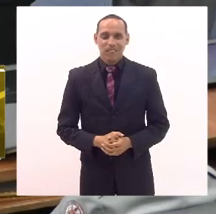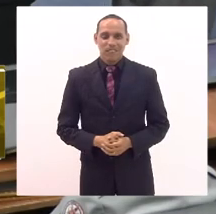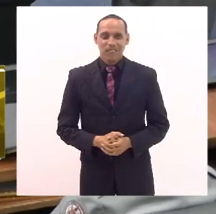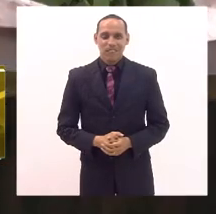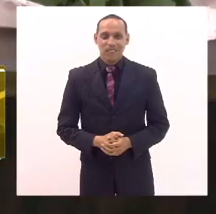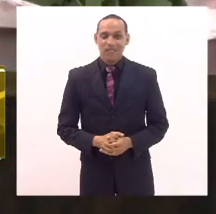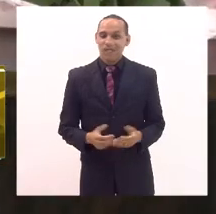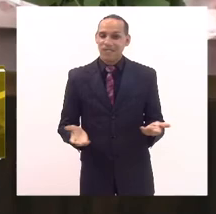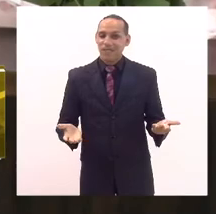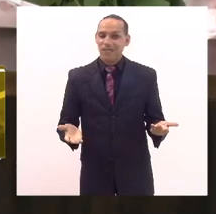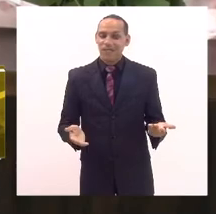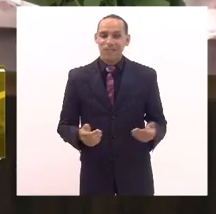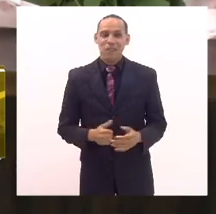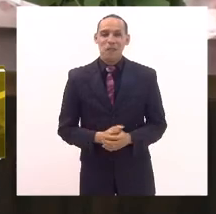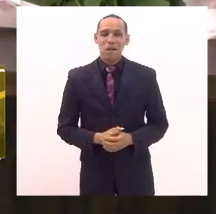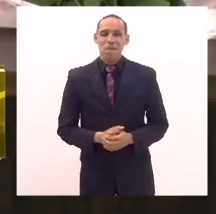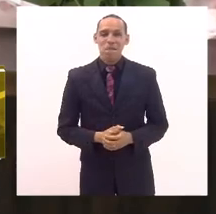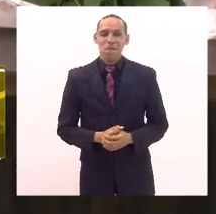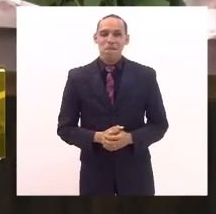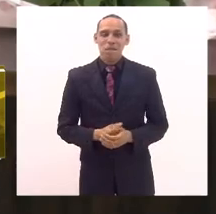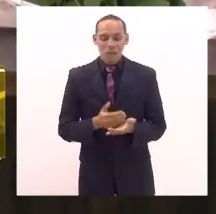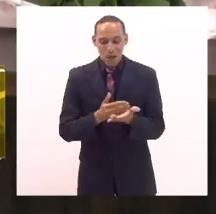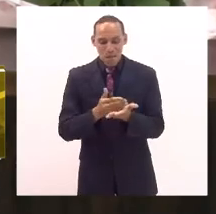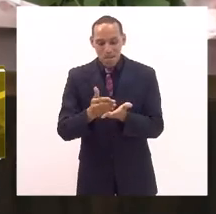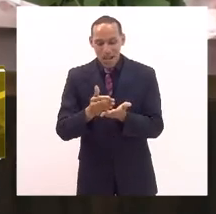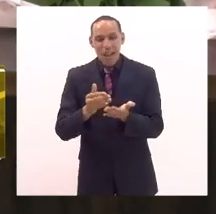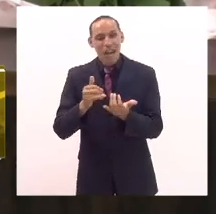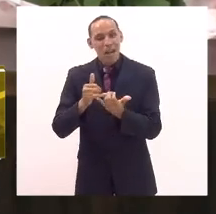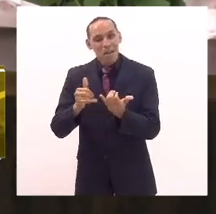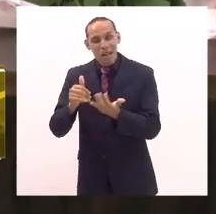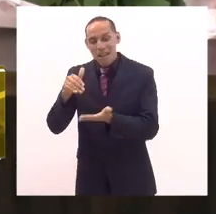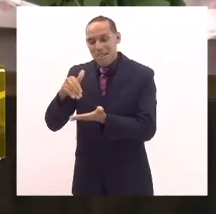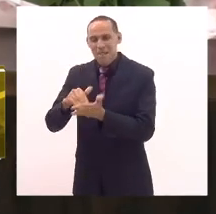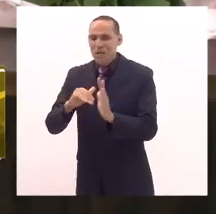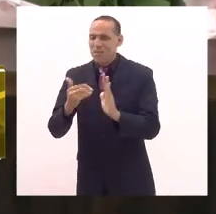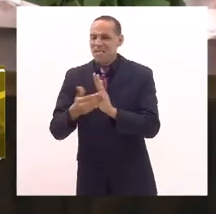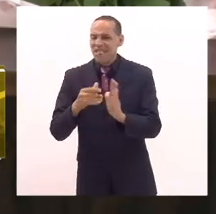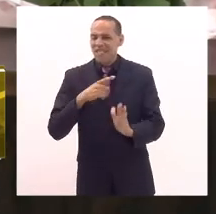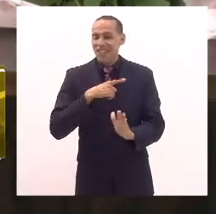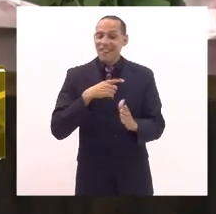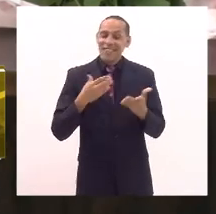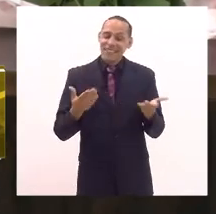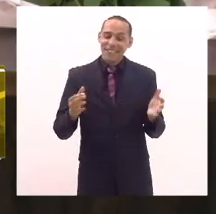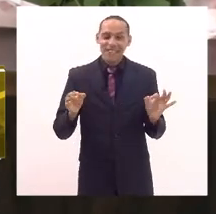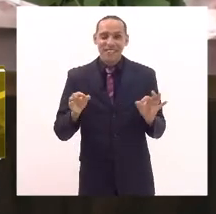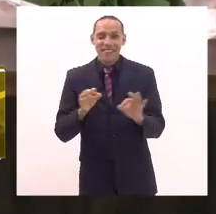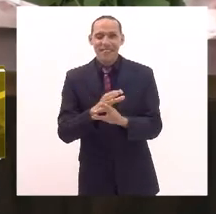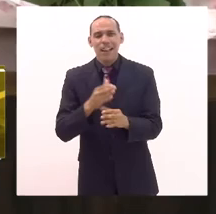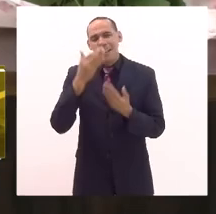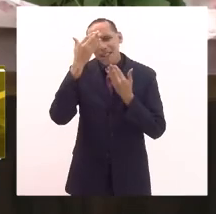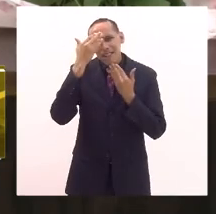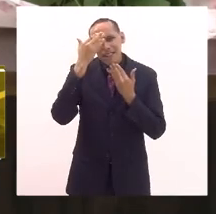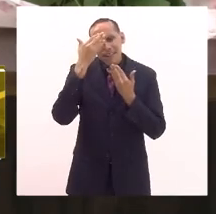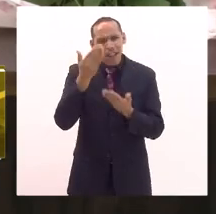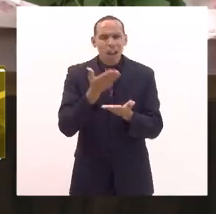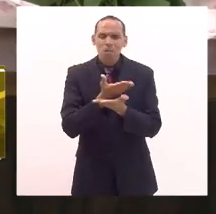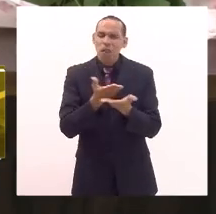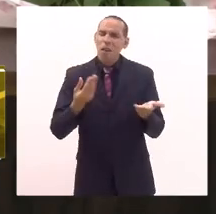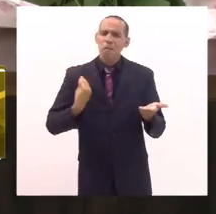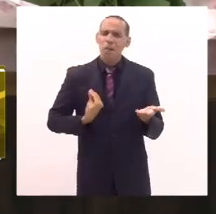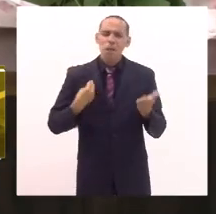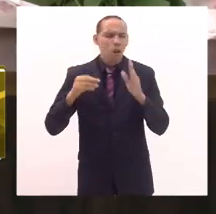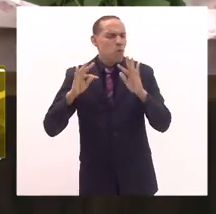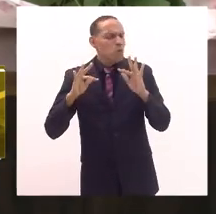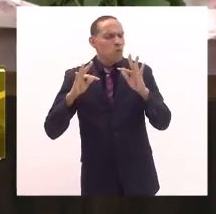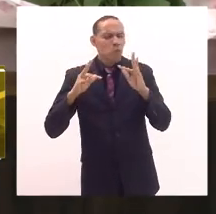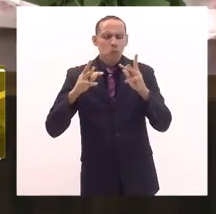Bem, gente, como tudo tem início, tem meio e tem fim. Então, finalizando, gostaria de agradecer a presença de